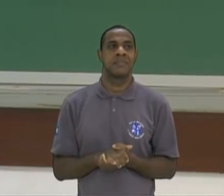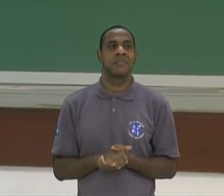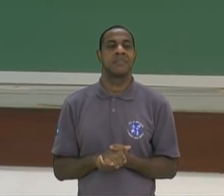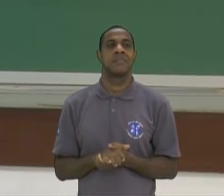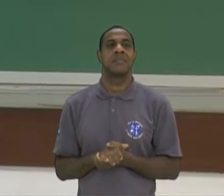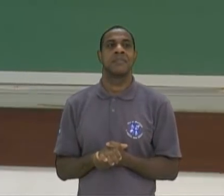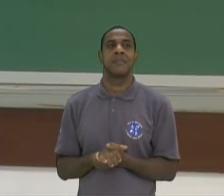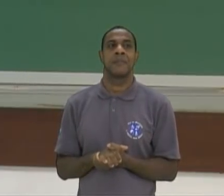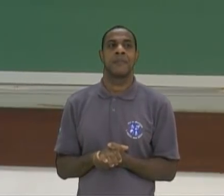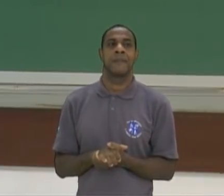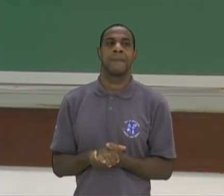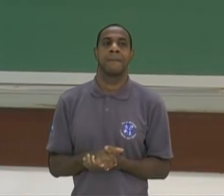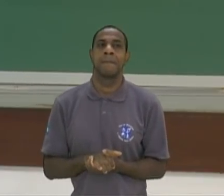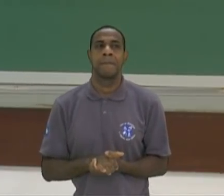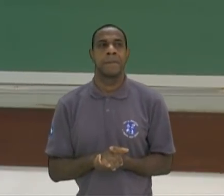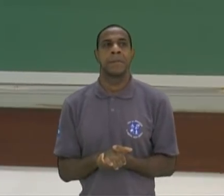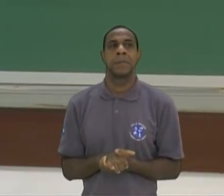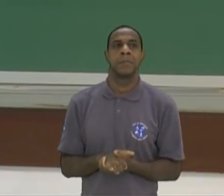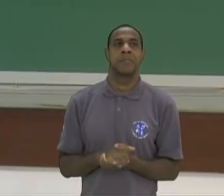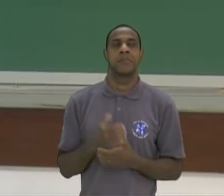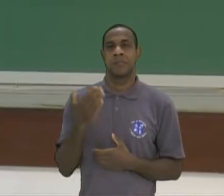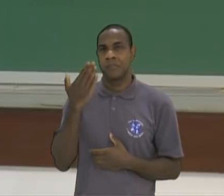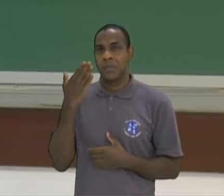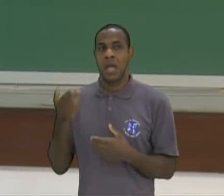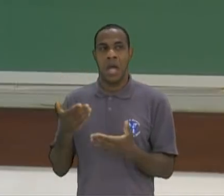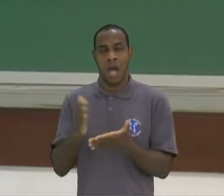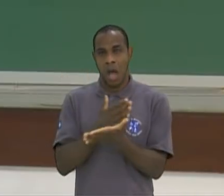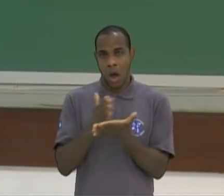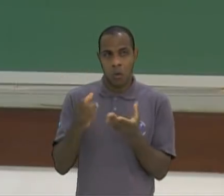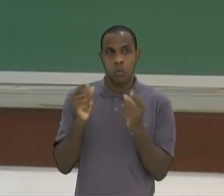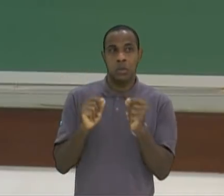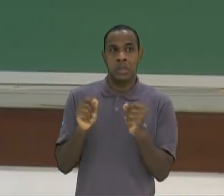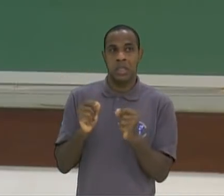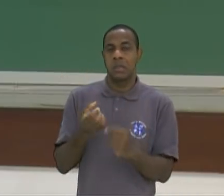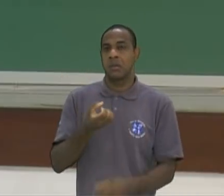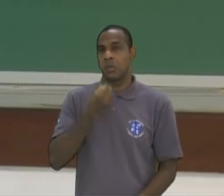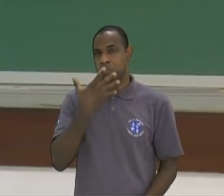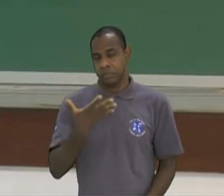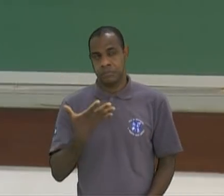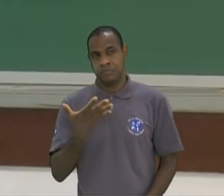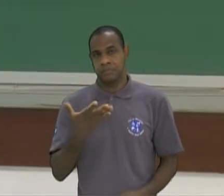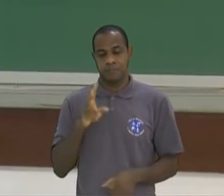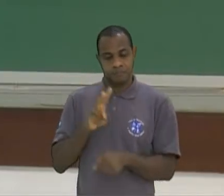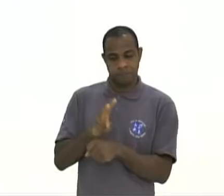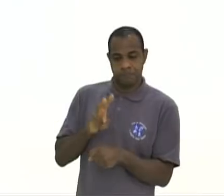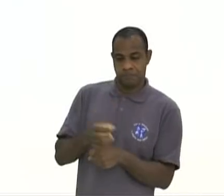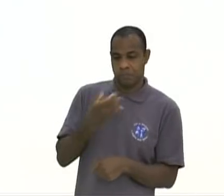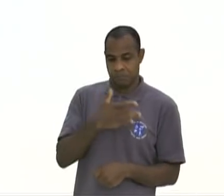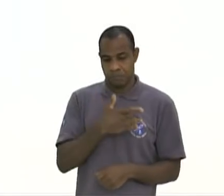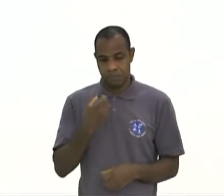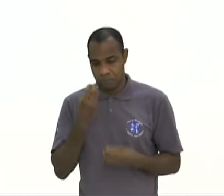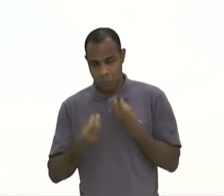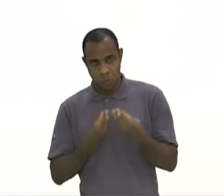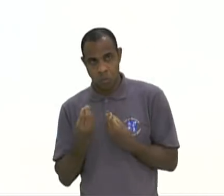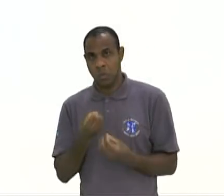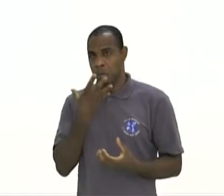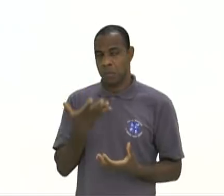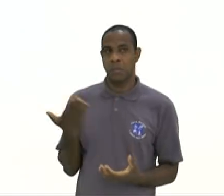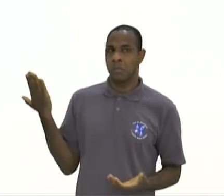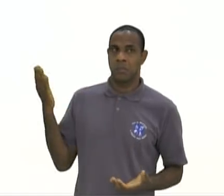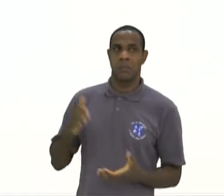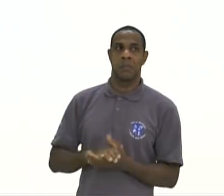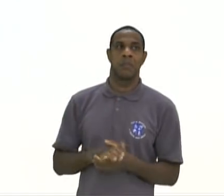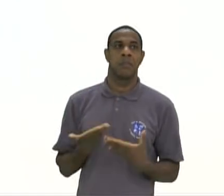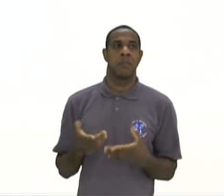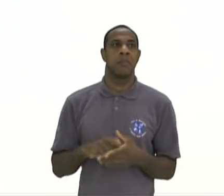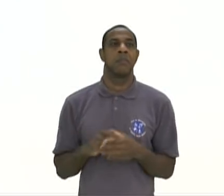muscular. Aqui alguns benefícios da antiginástica, então, que trazemos aqui para vocês, que é o quê? Então, dentro dos benefícios tem